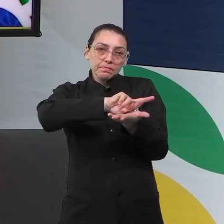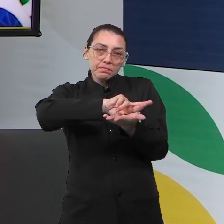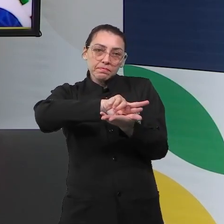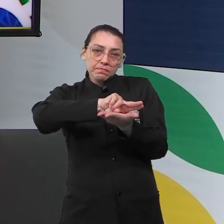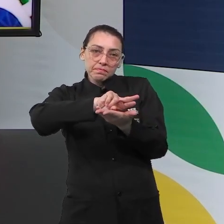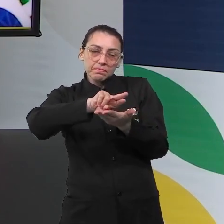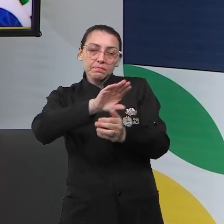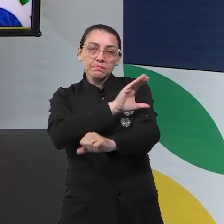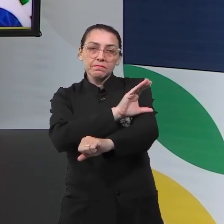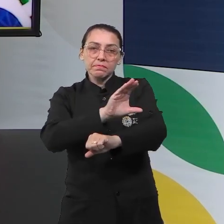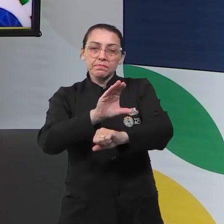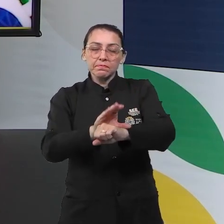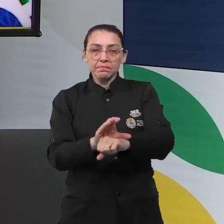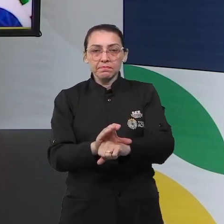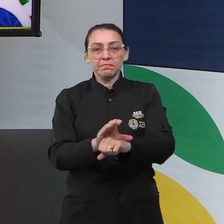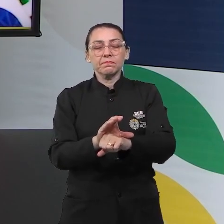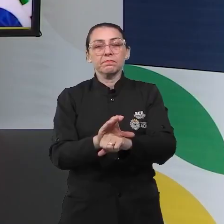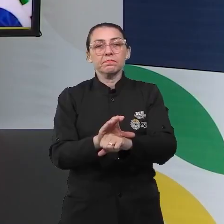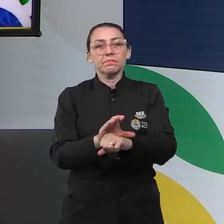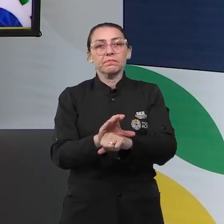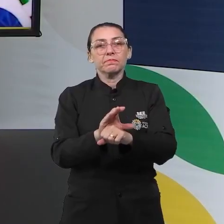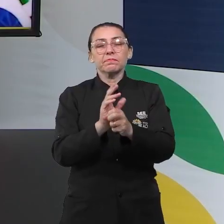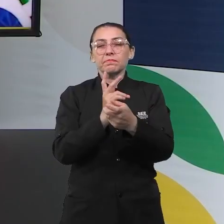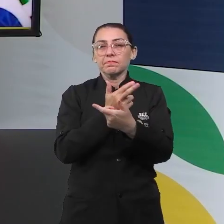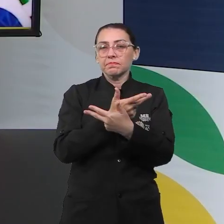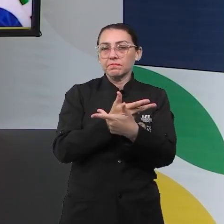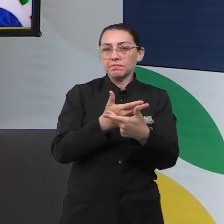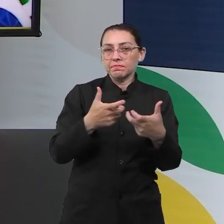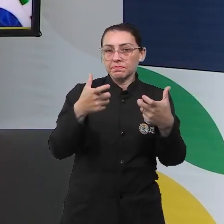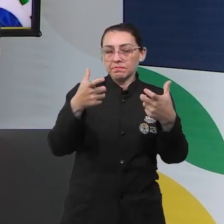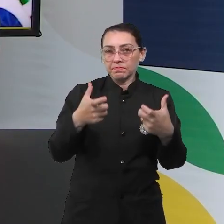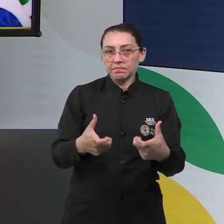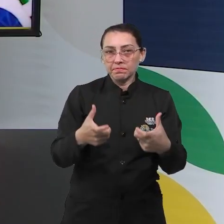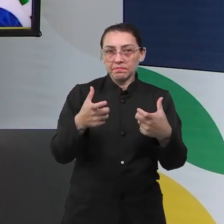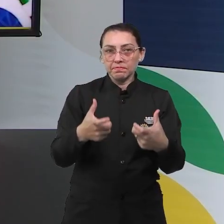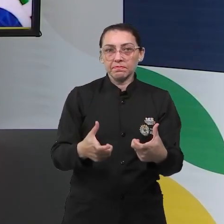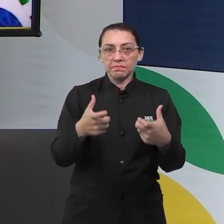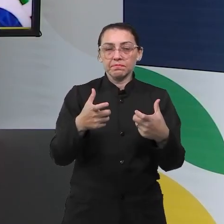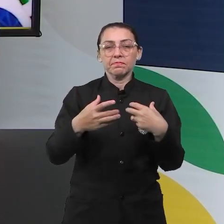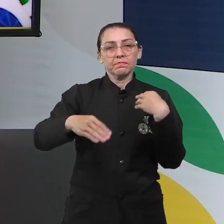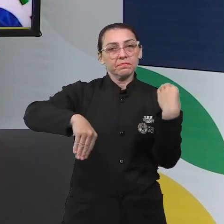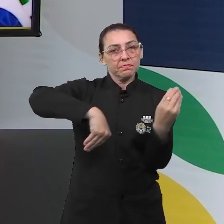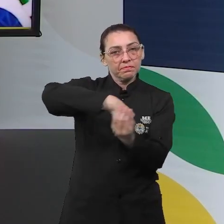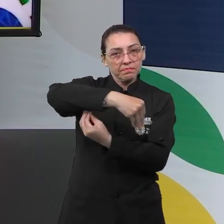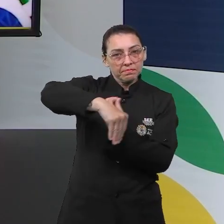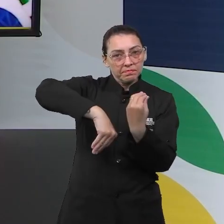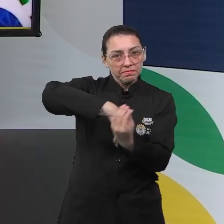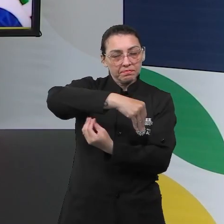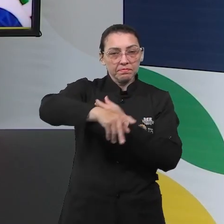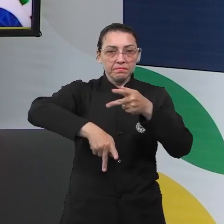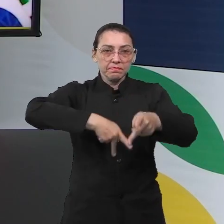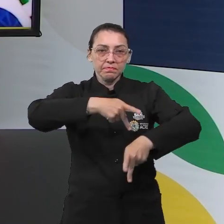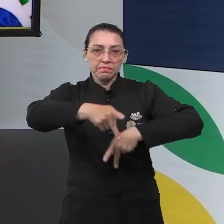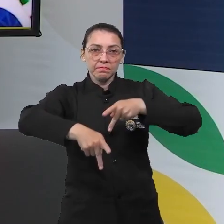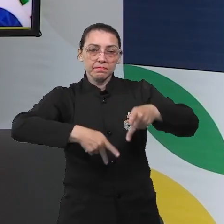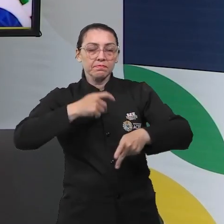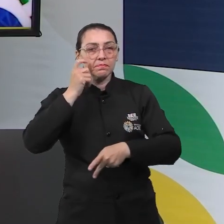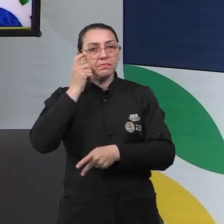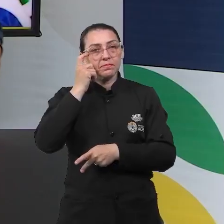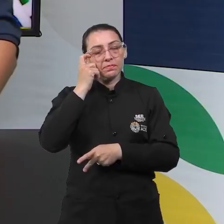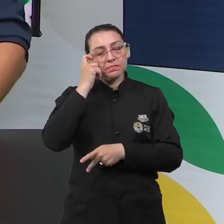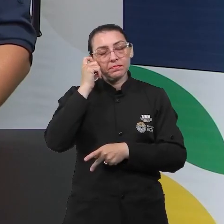multicultural, repleto de diversas culturas, um espaço extremamente heterogêneo que nós temos aqui.